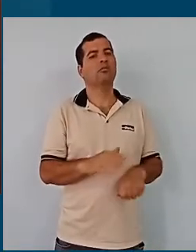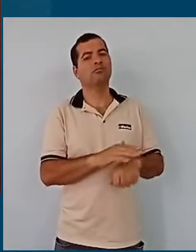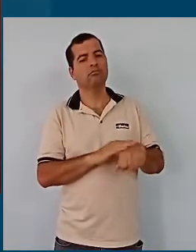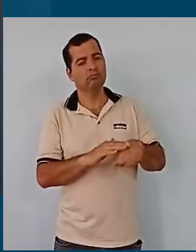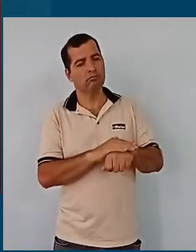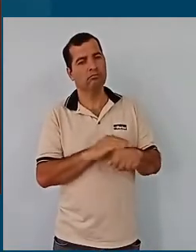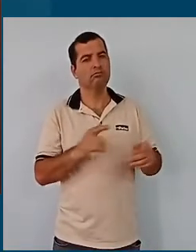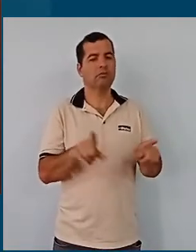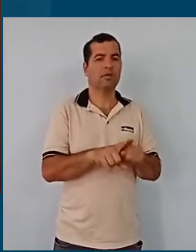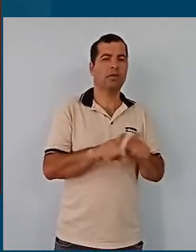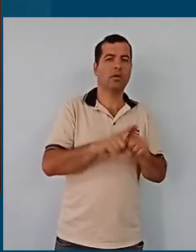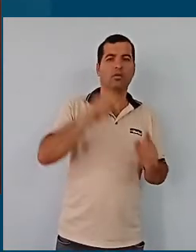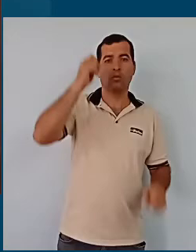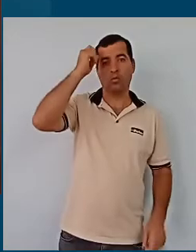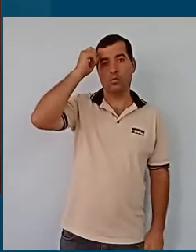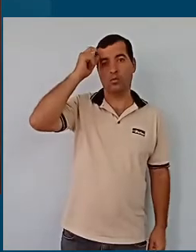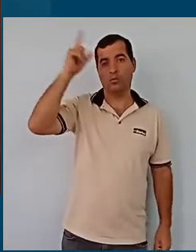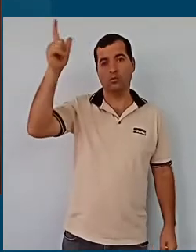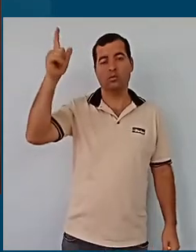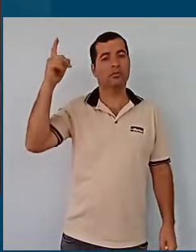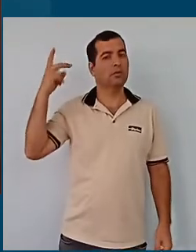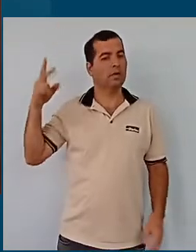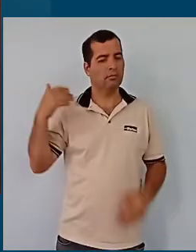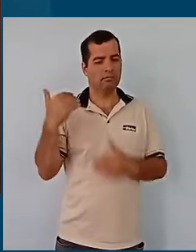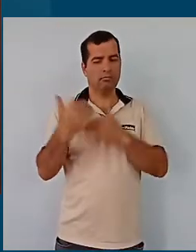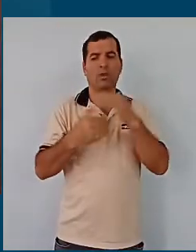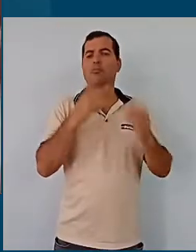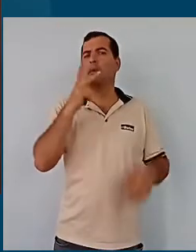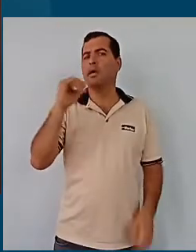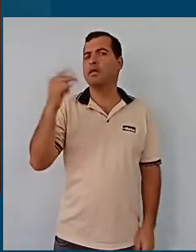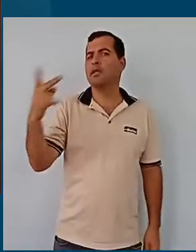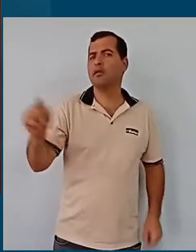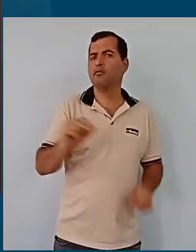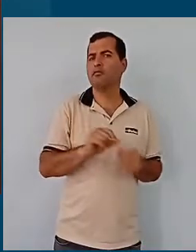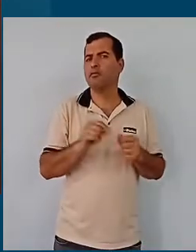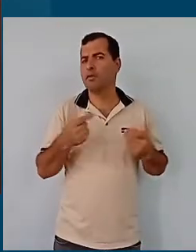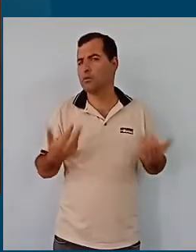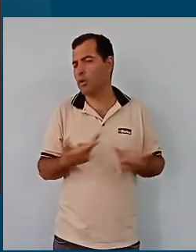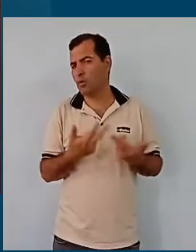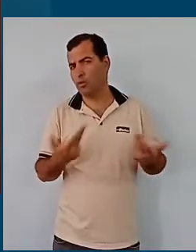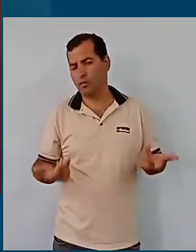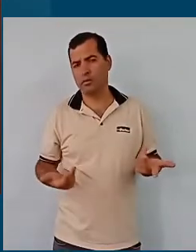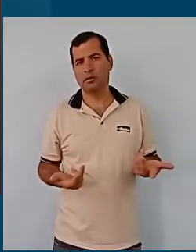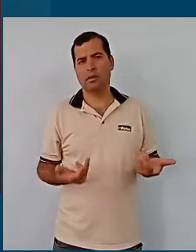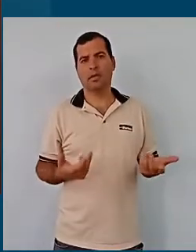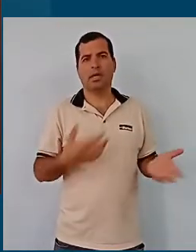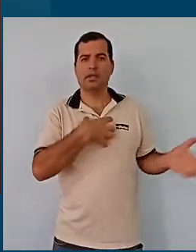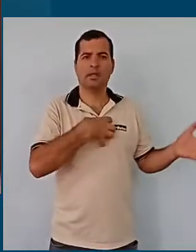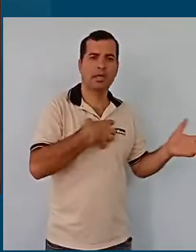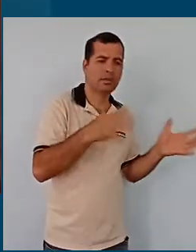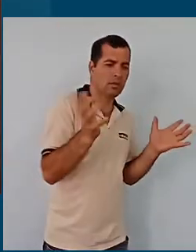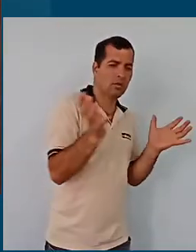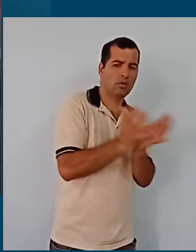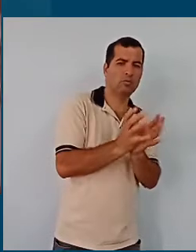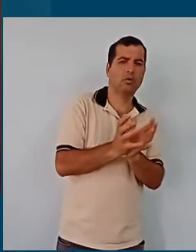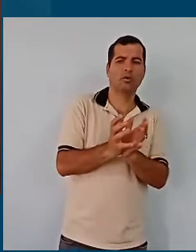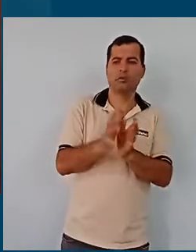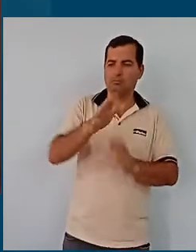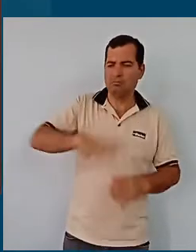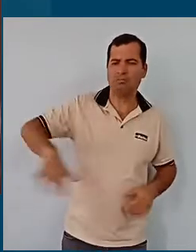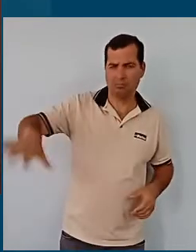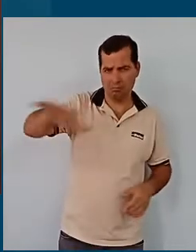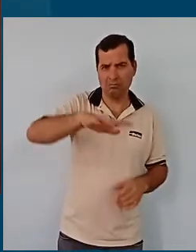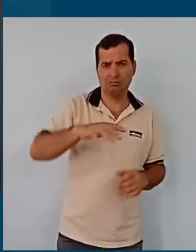do território. Então, aquilo que os pais fazem, aquilo que os grupos de dança que tem na comunidade, a